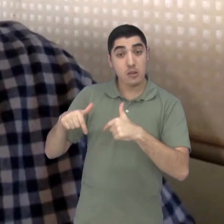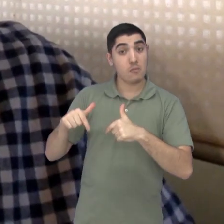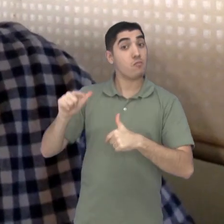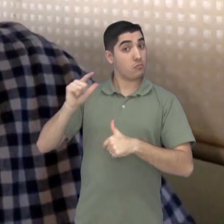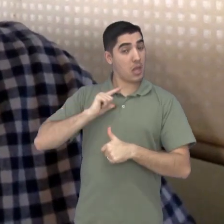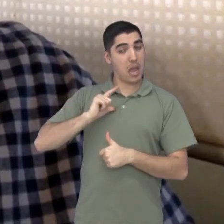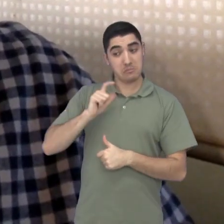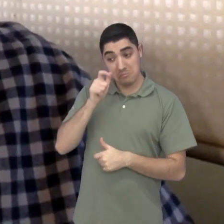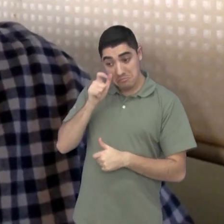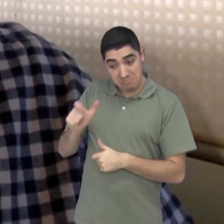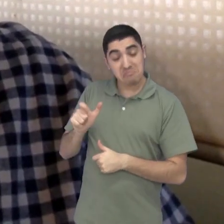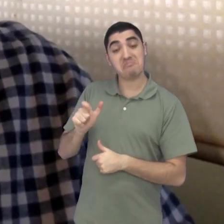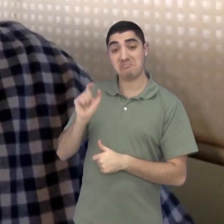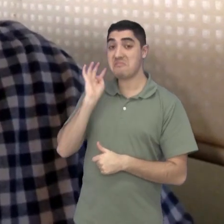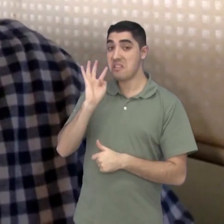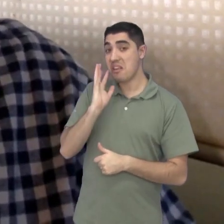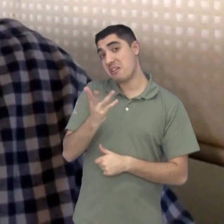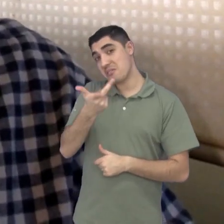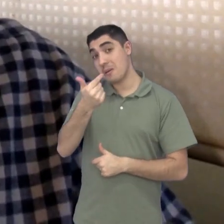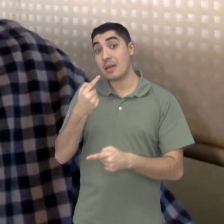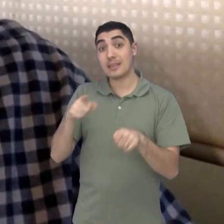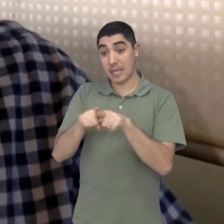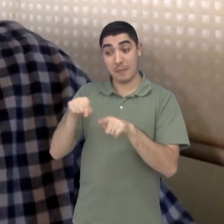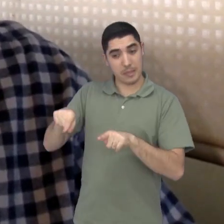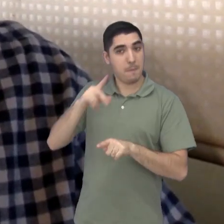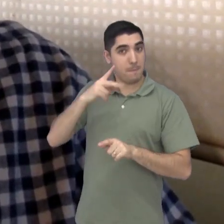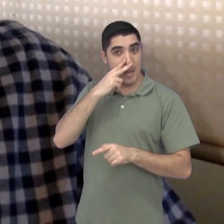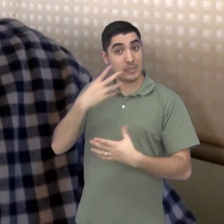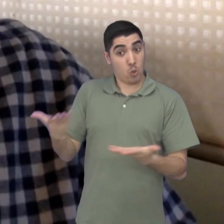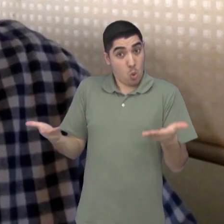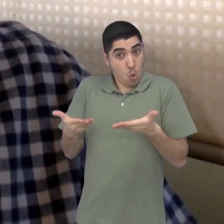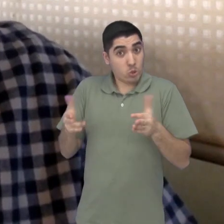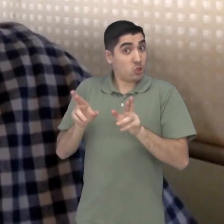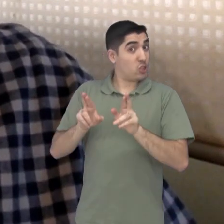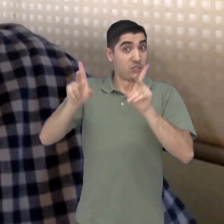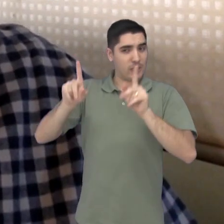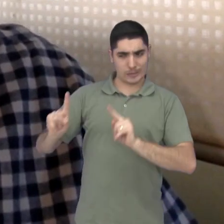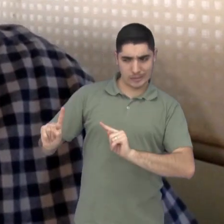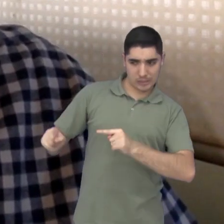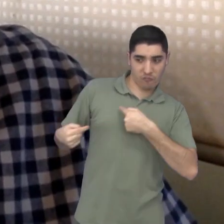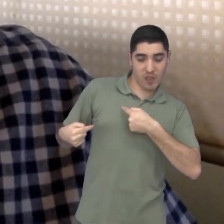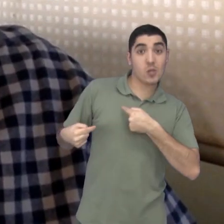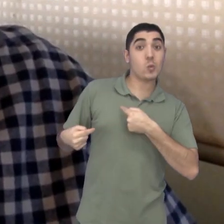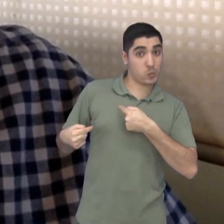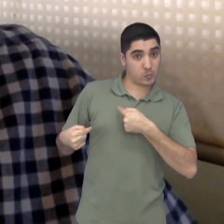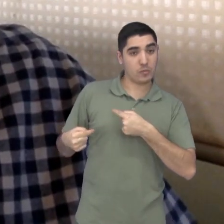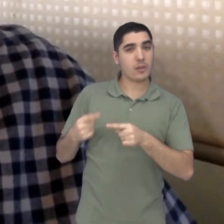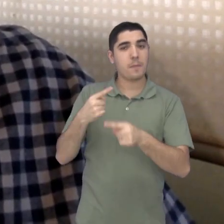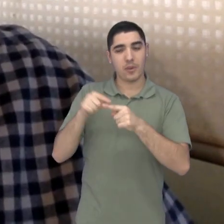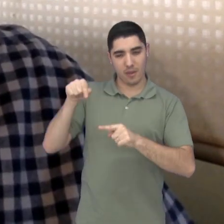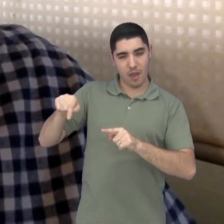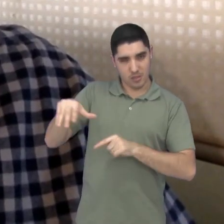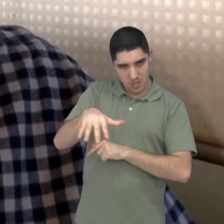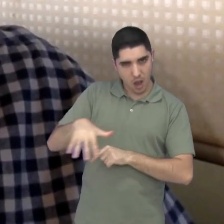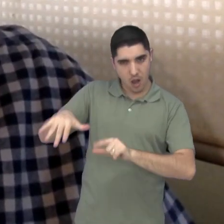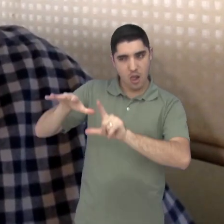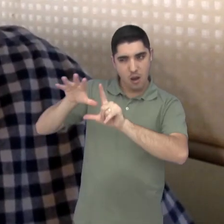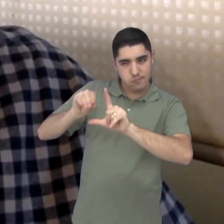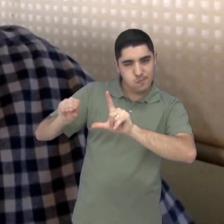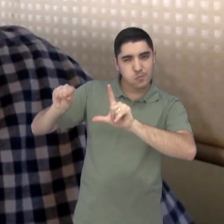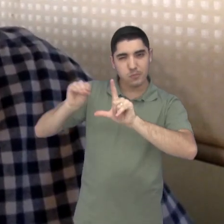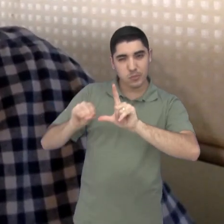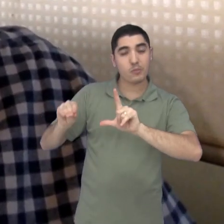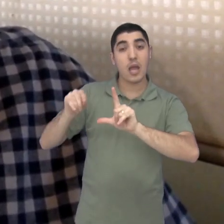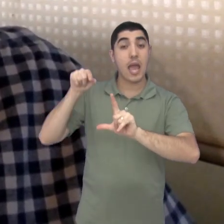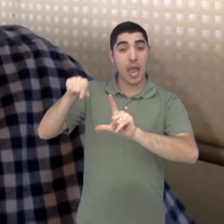interessante, muito rico e muito desafiador, né? O segmento dublagem foi o segmento